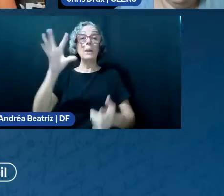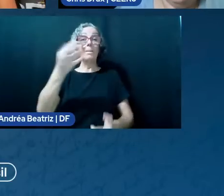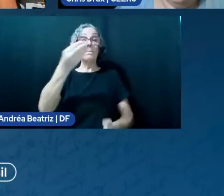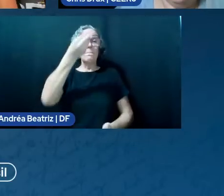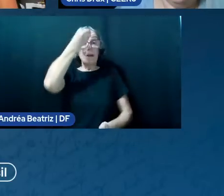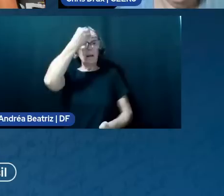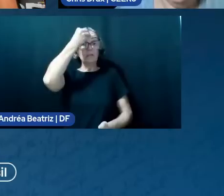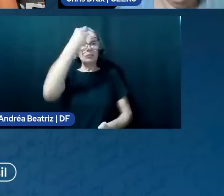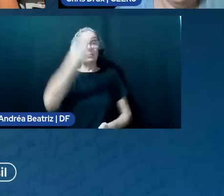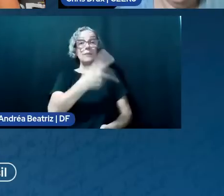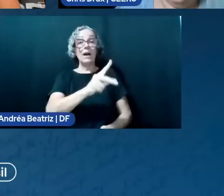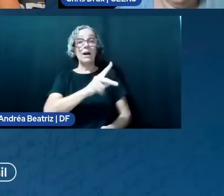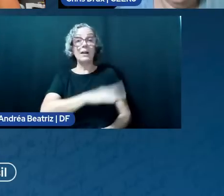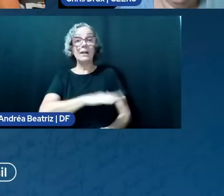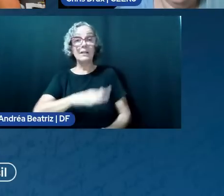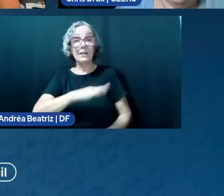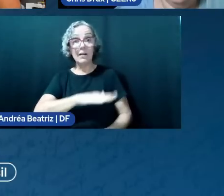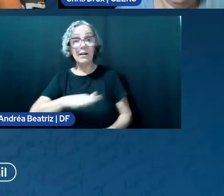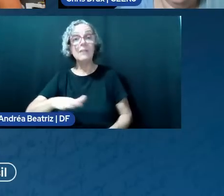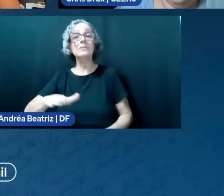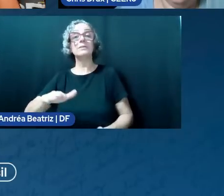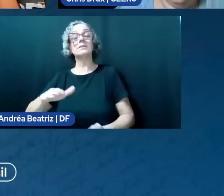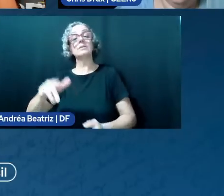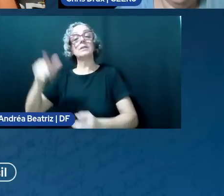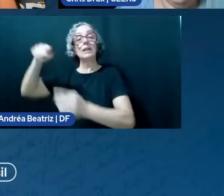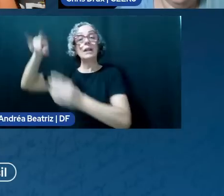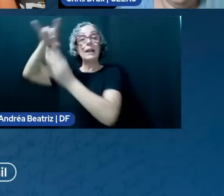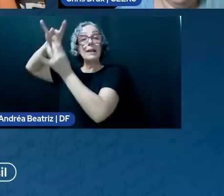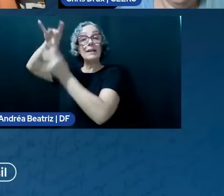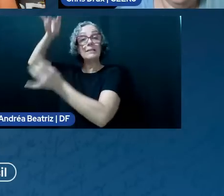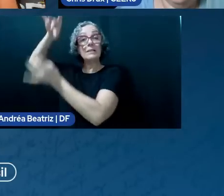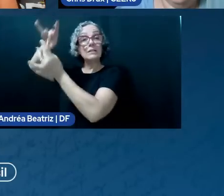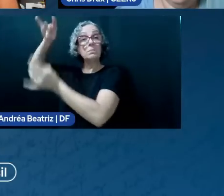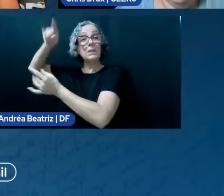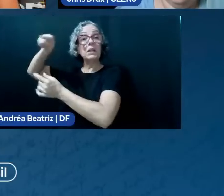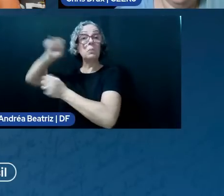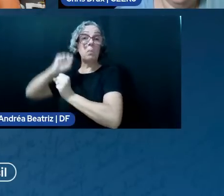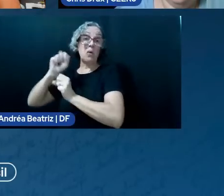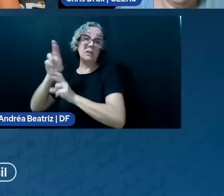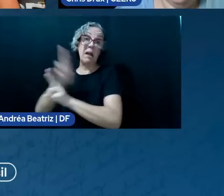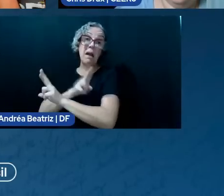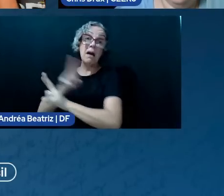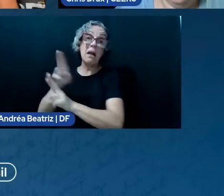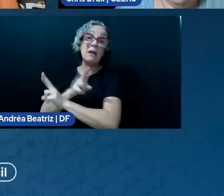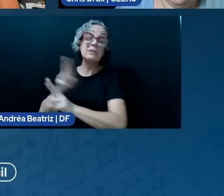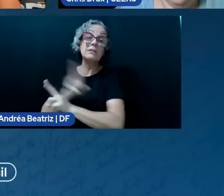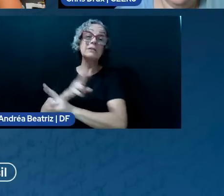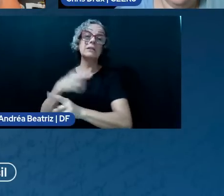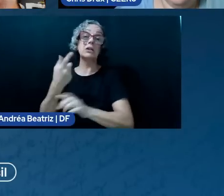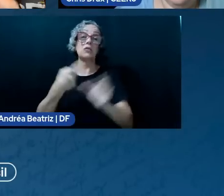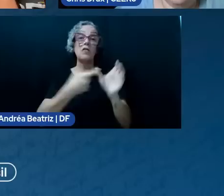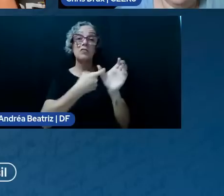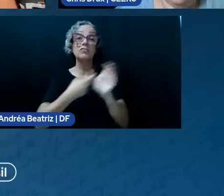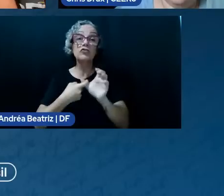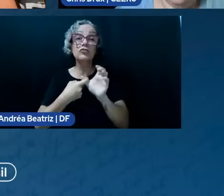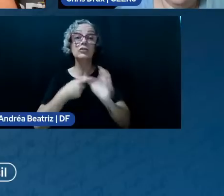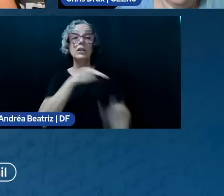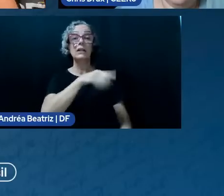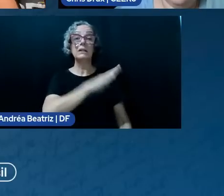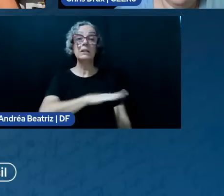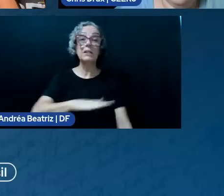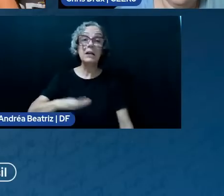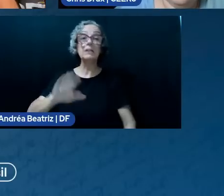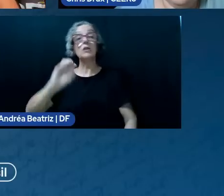espírito diretamente, por algum tipo de relação de débito, alguma relação